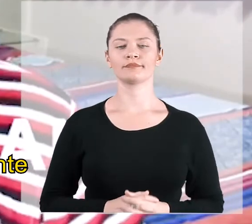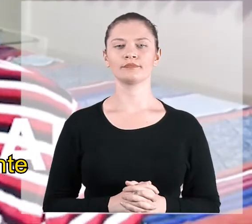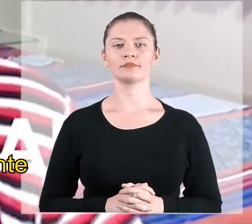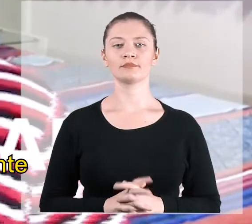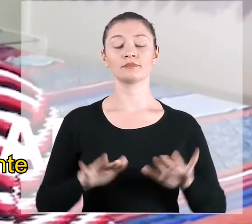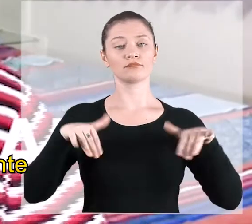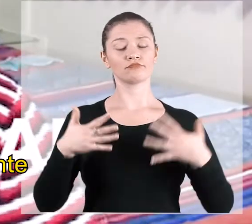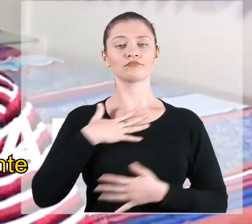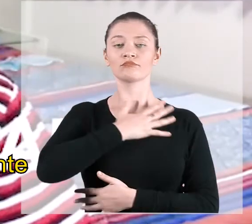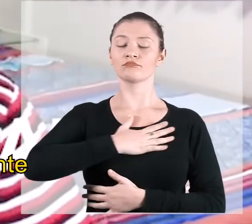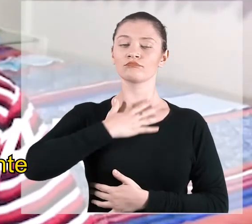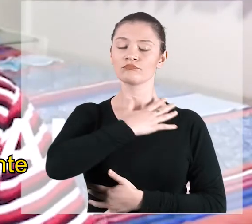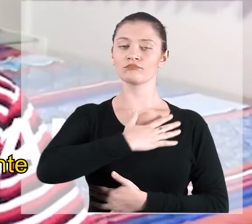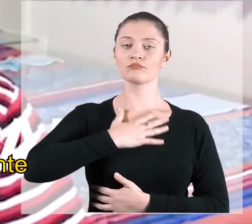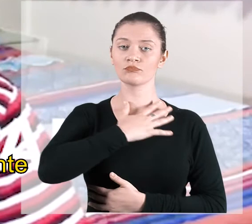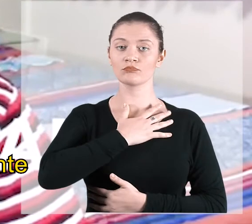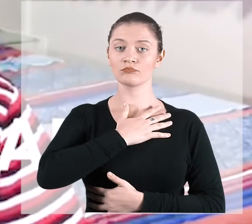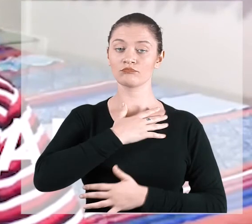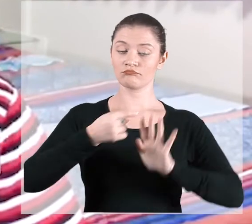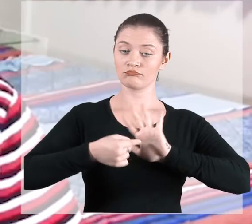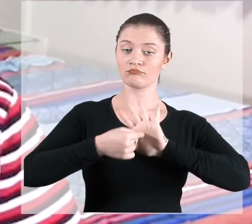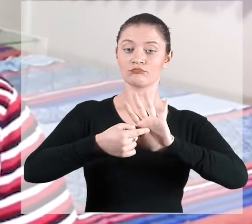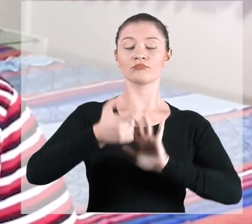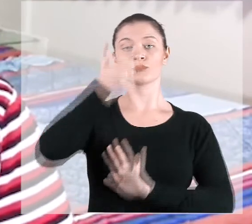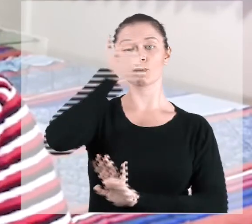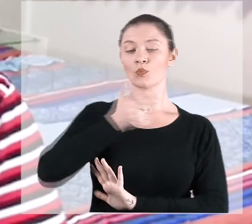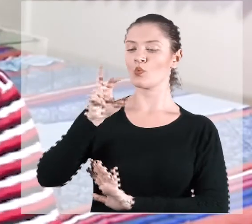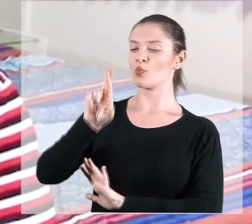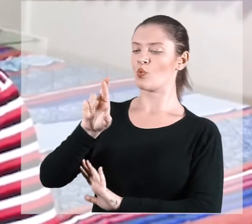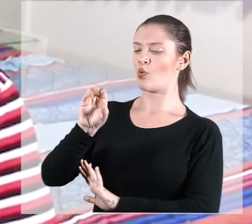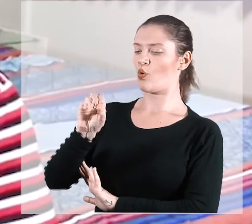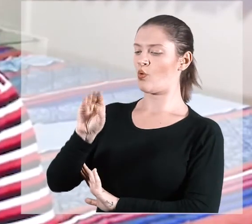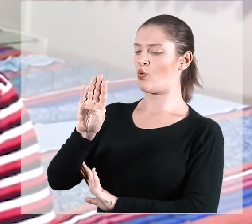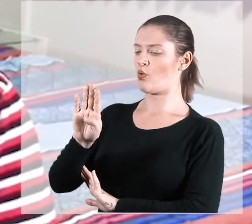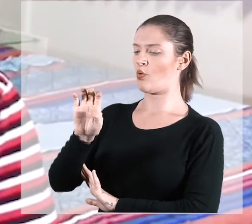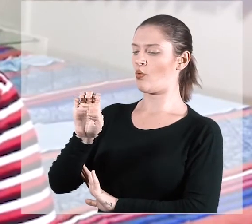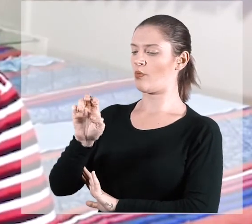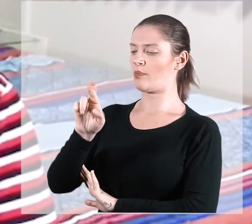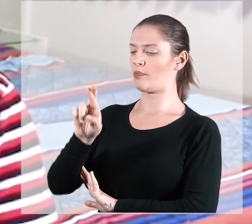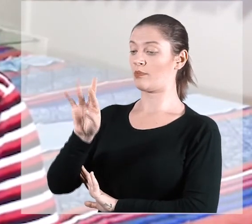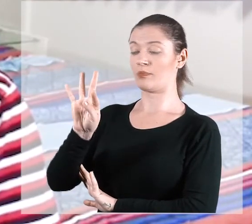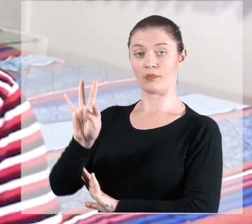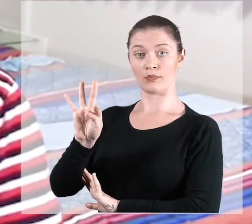Bom, eu gostaria de primeiramente estar me apresentando. Eu sou Robert Diego.